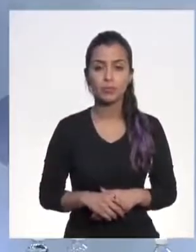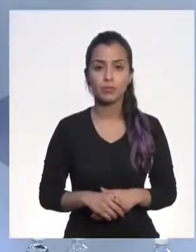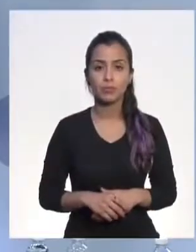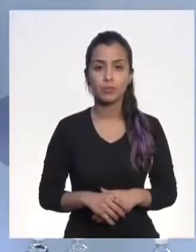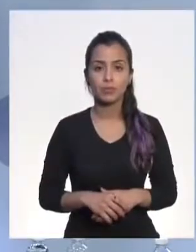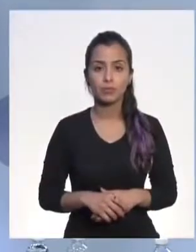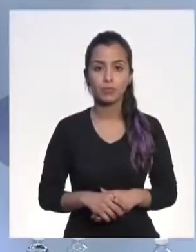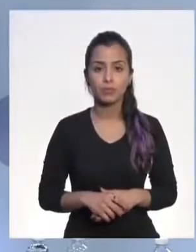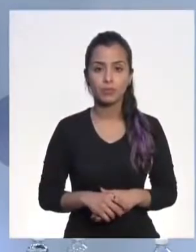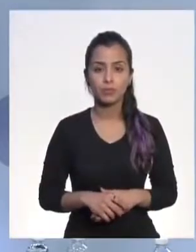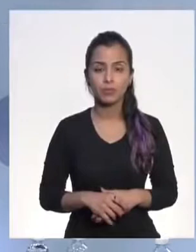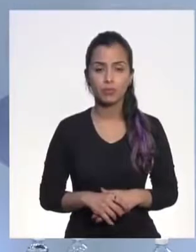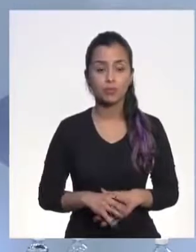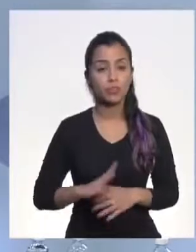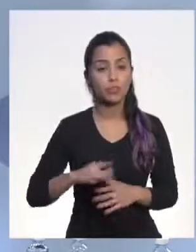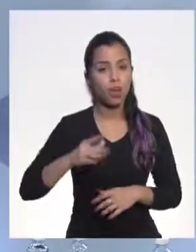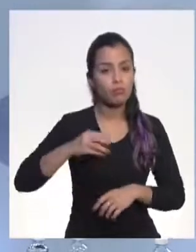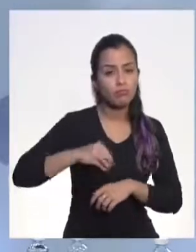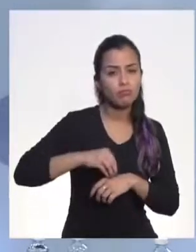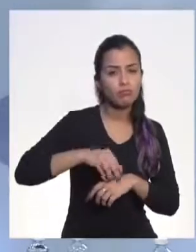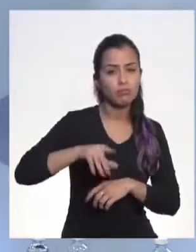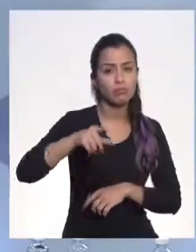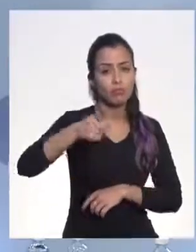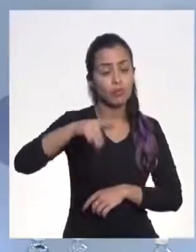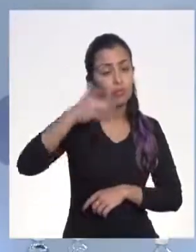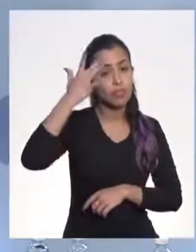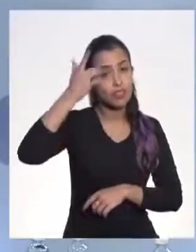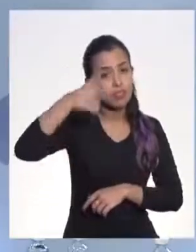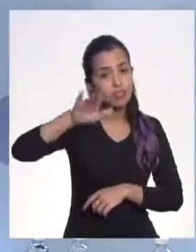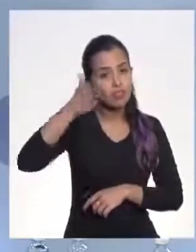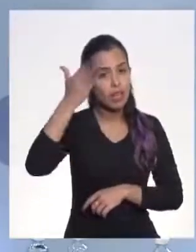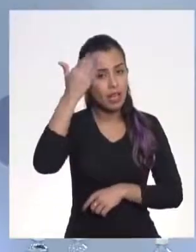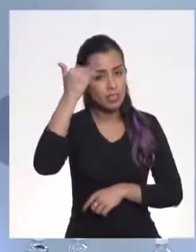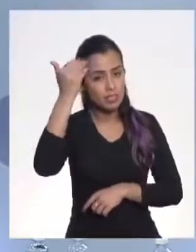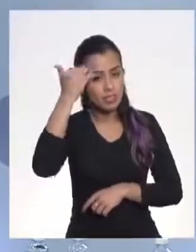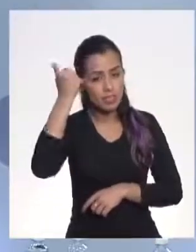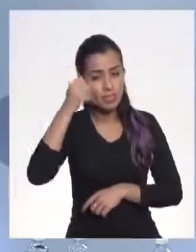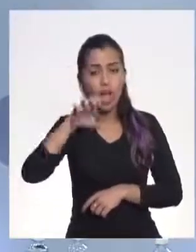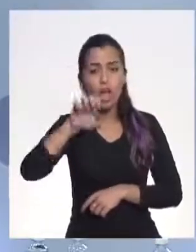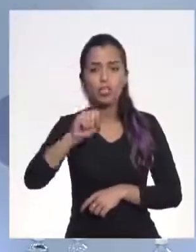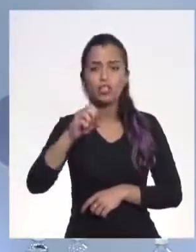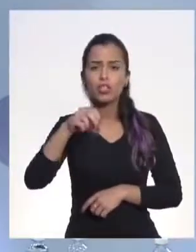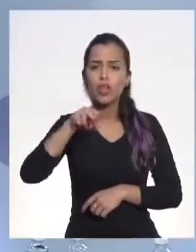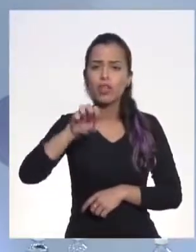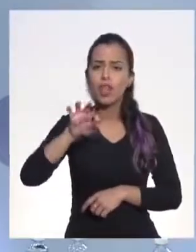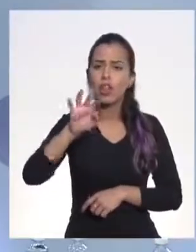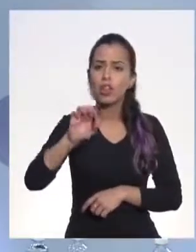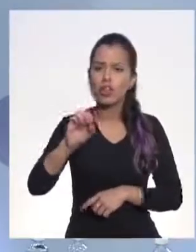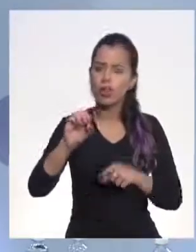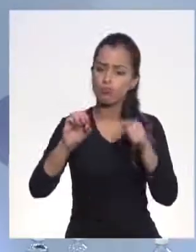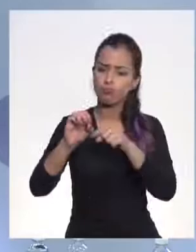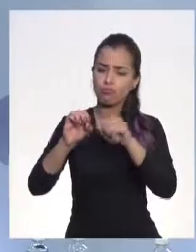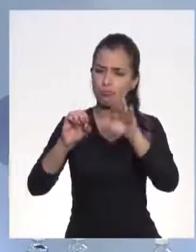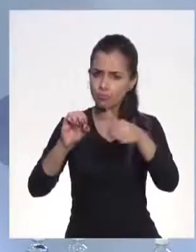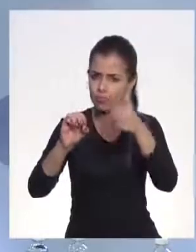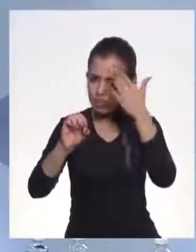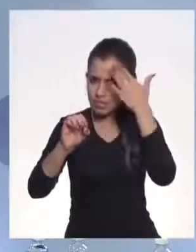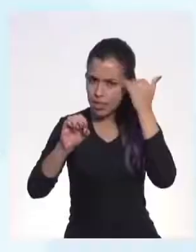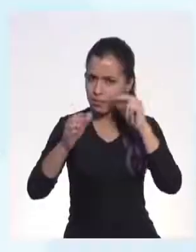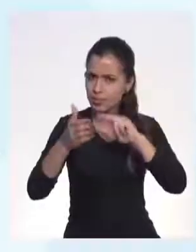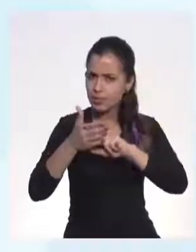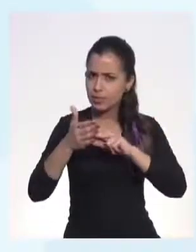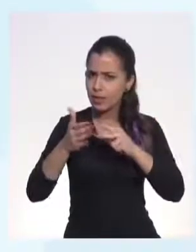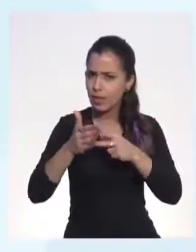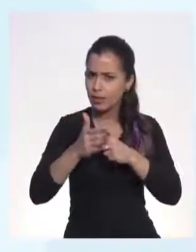vou contar para vocês que eu não sei se você sabe o que é um soneto mas alunos Soneto É